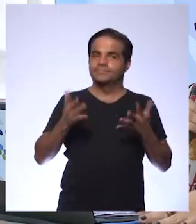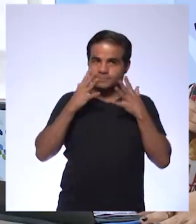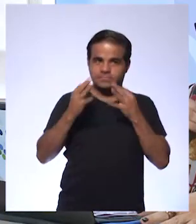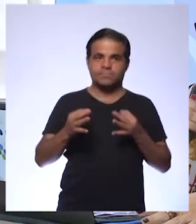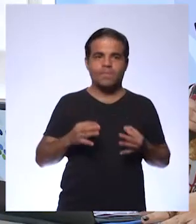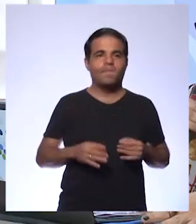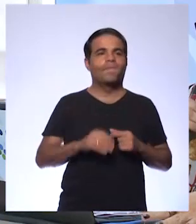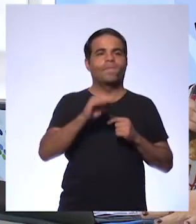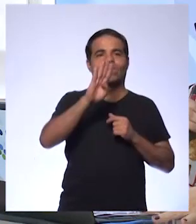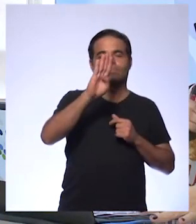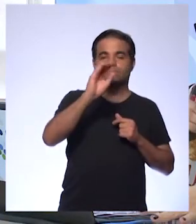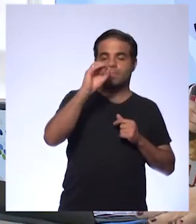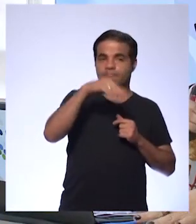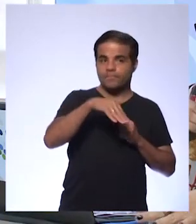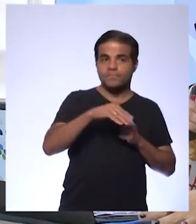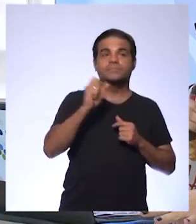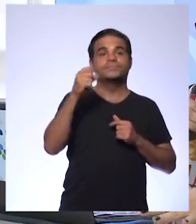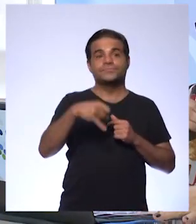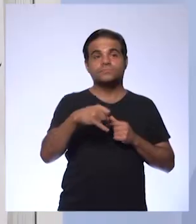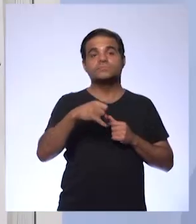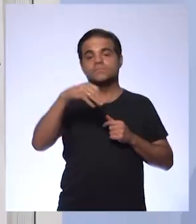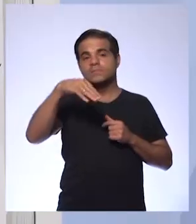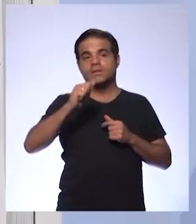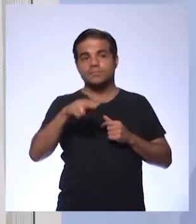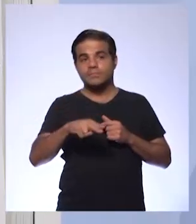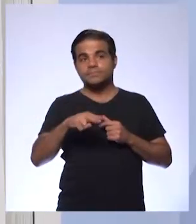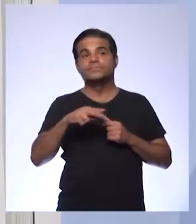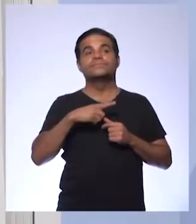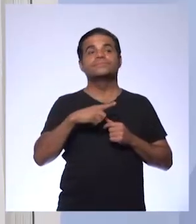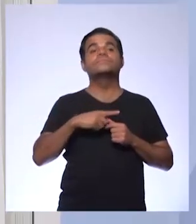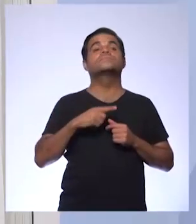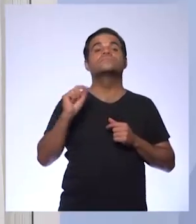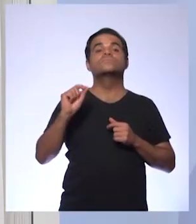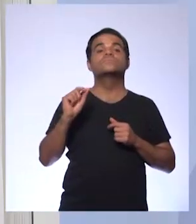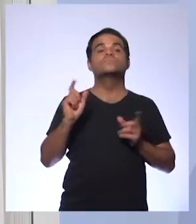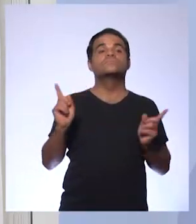atenção. Bom, sim. Mal. Aqui a gente tem uma